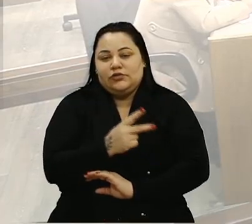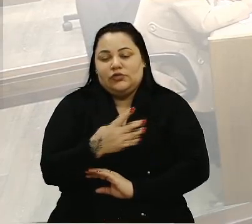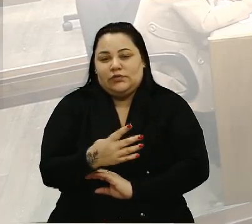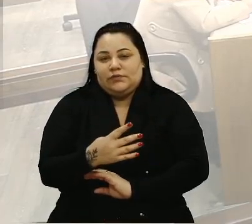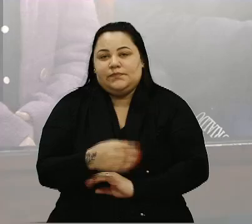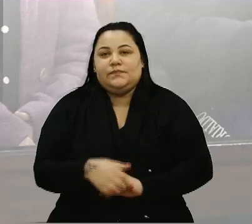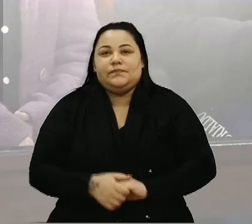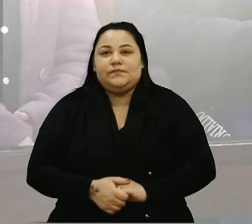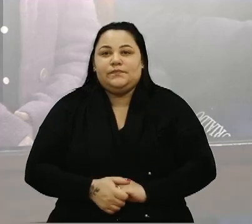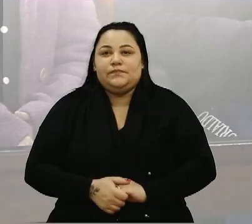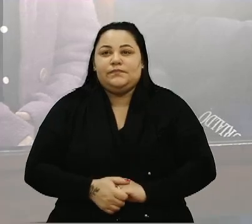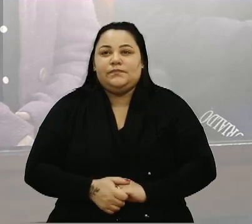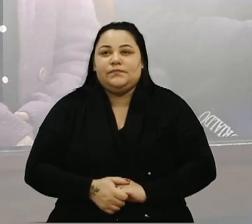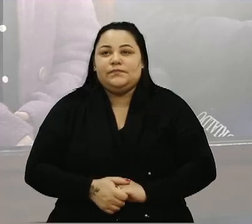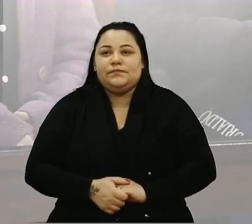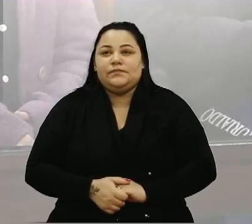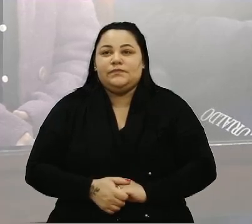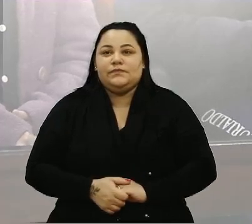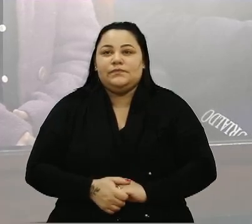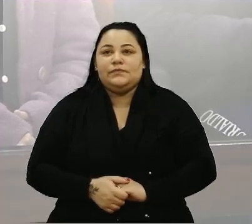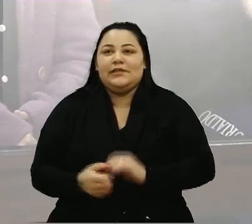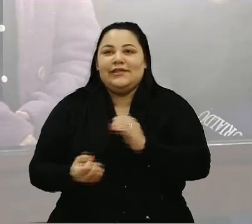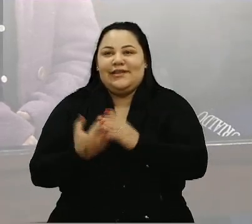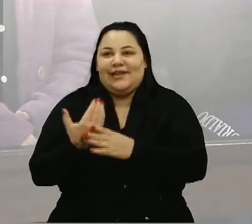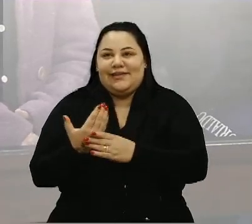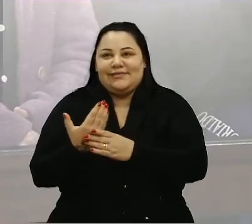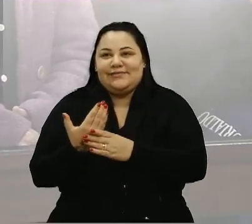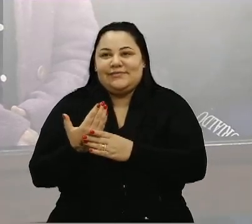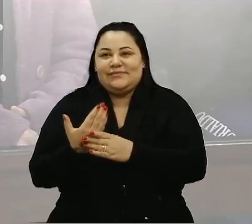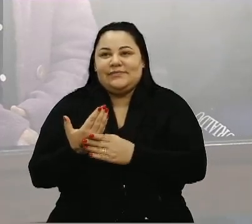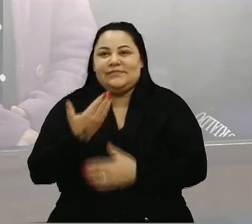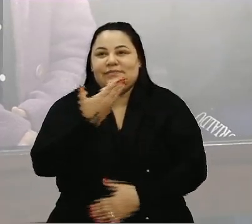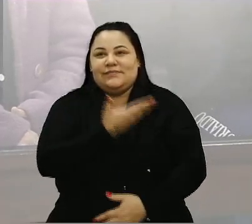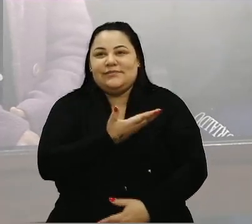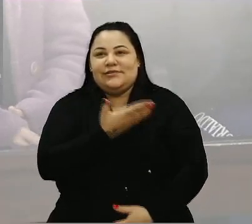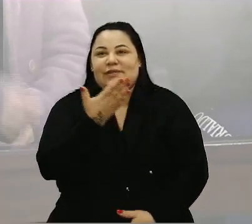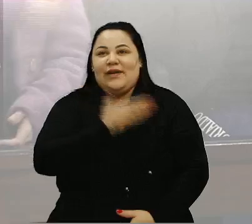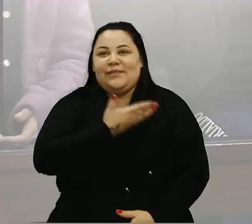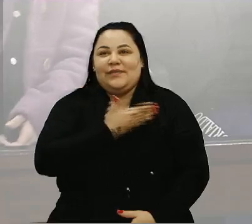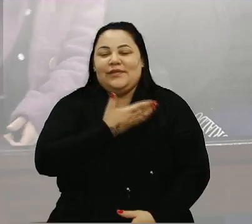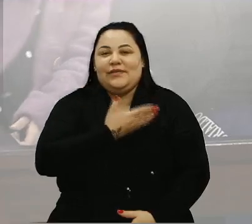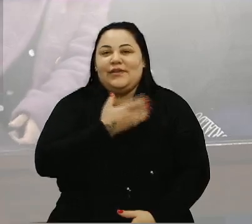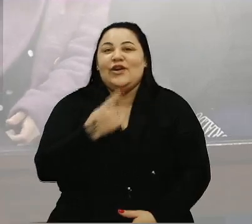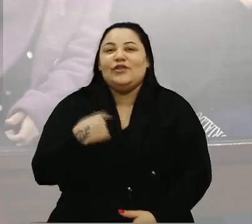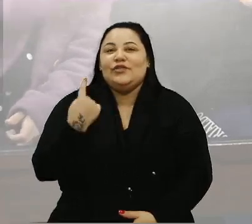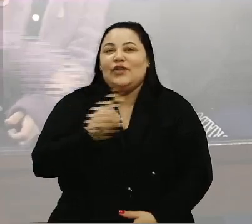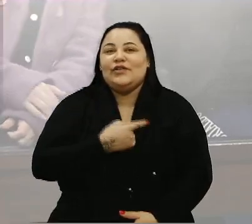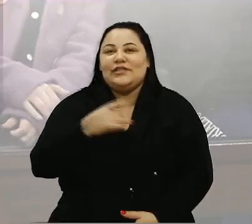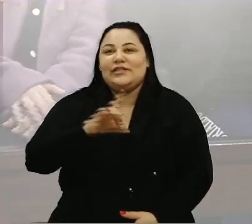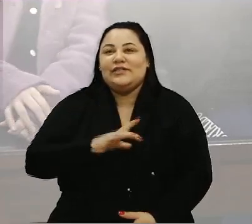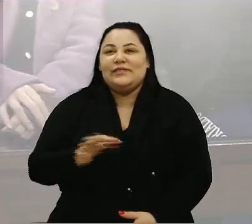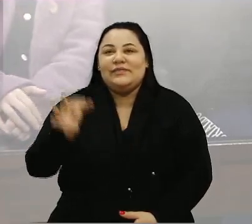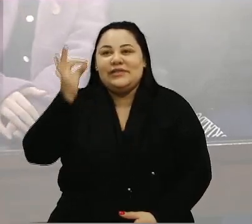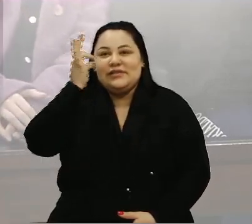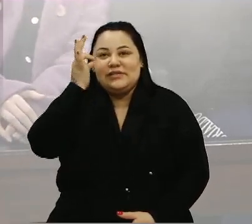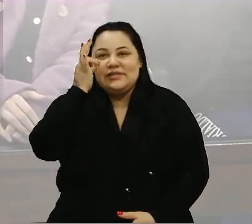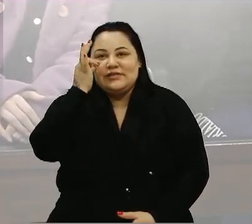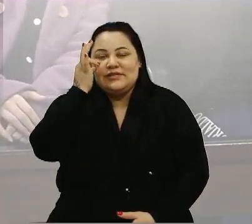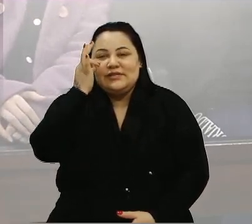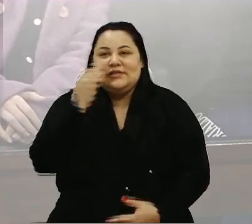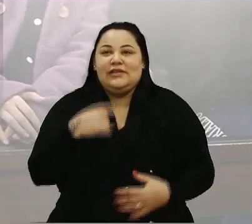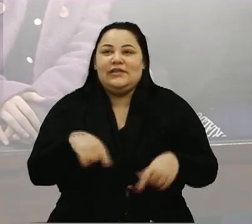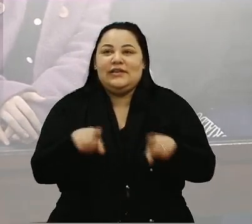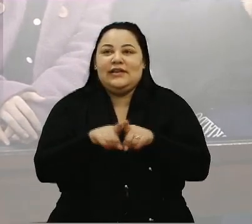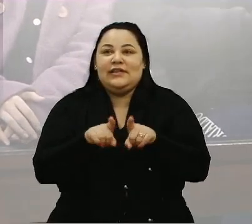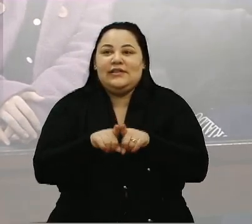6924, feito aí elaborado pelo amigão da gente que esteve aqui na Câmara de Vereadores, o Gemerson